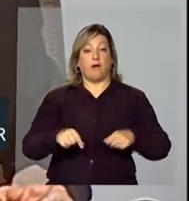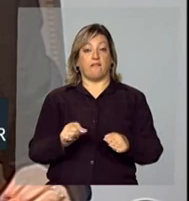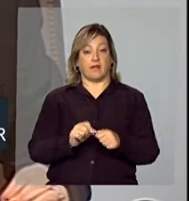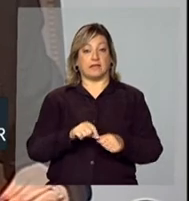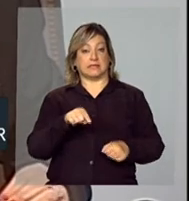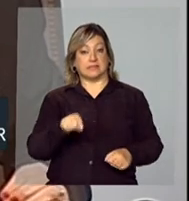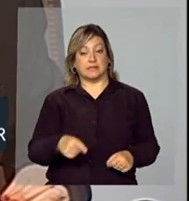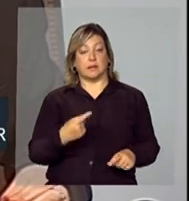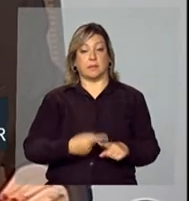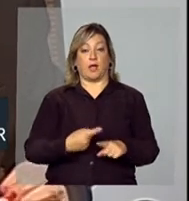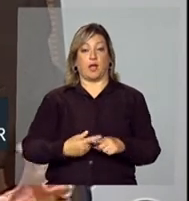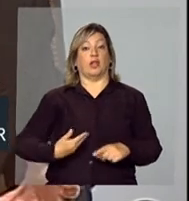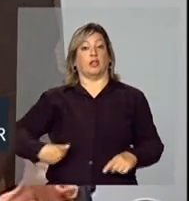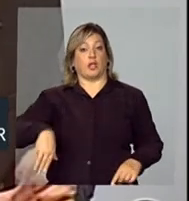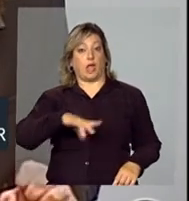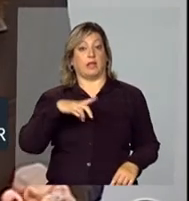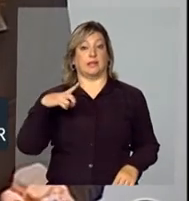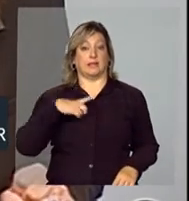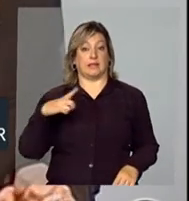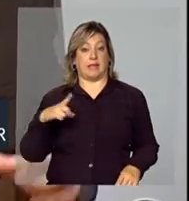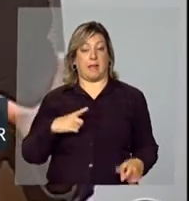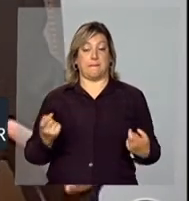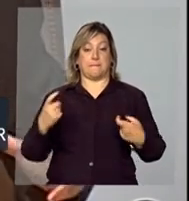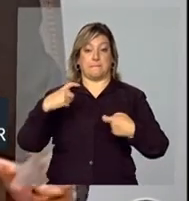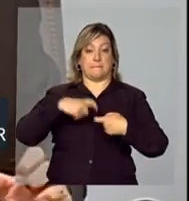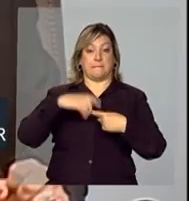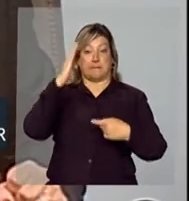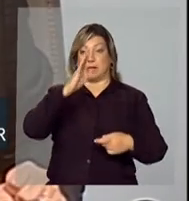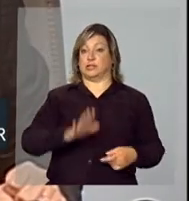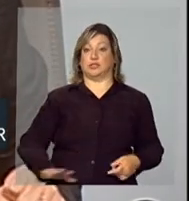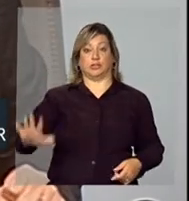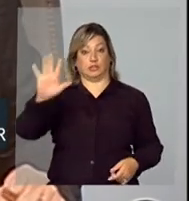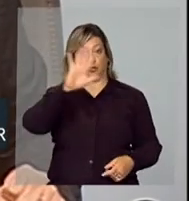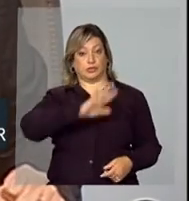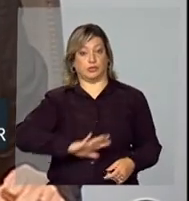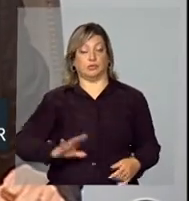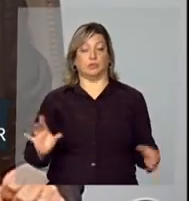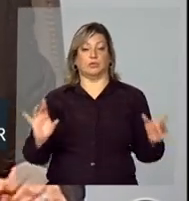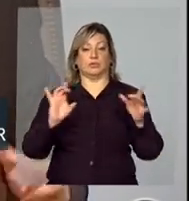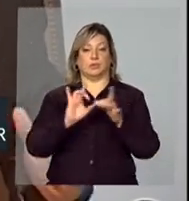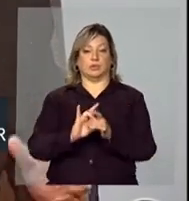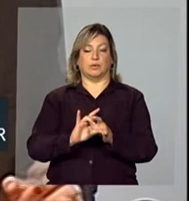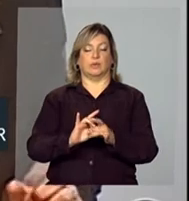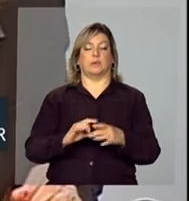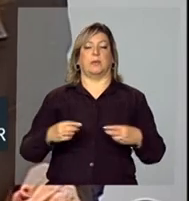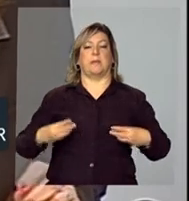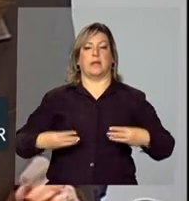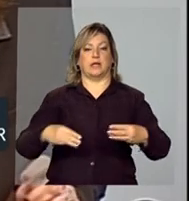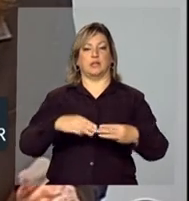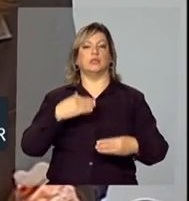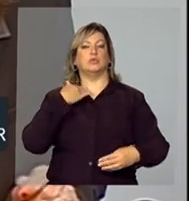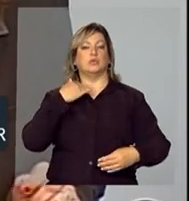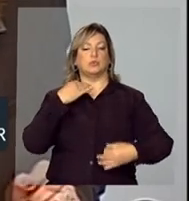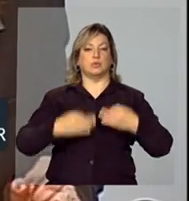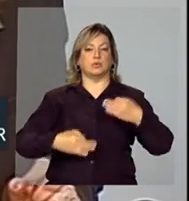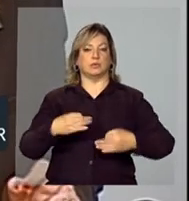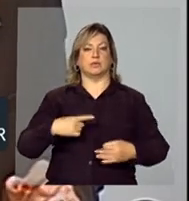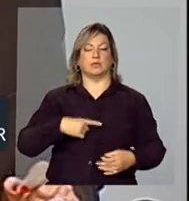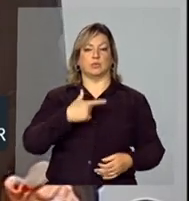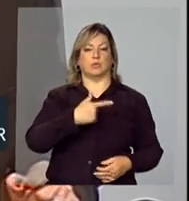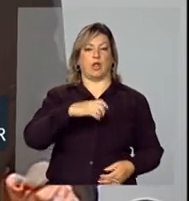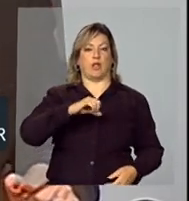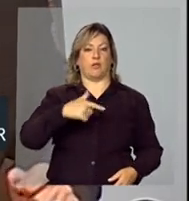temos parceiros do Brasil inteiro que estão integrados ao Ministério da Justiça são duzentos e noventa e duas cidades